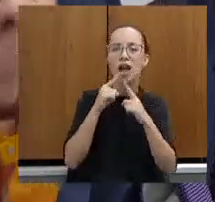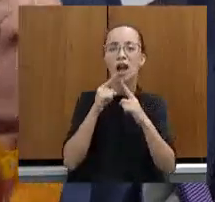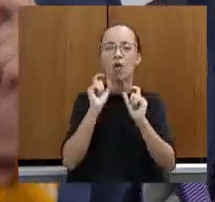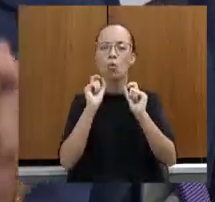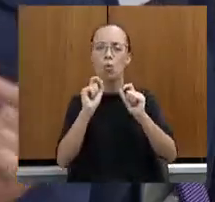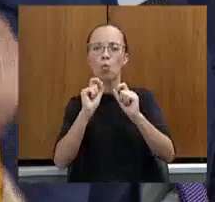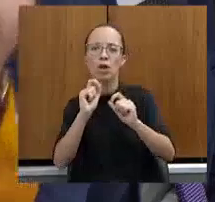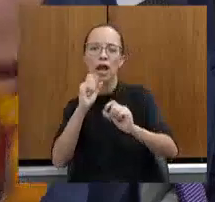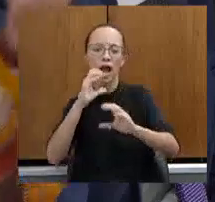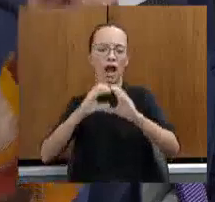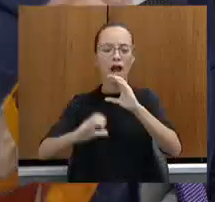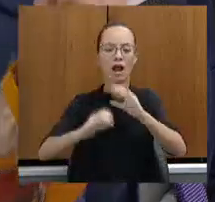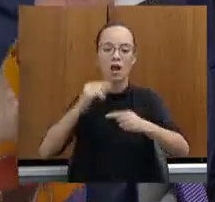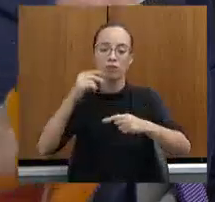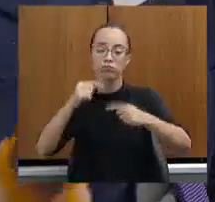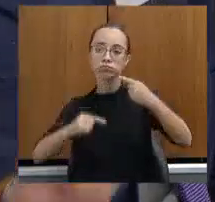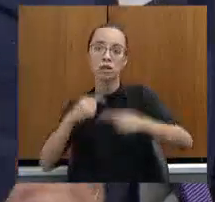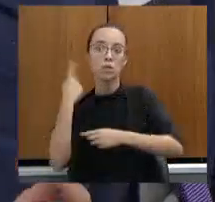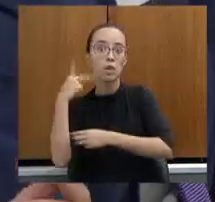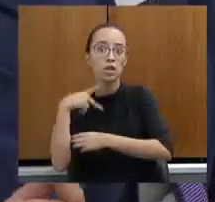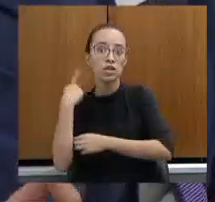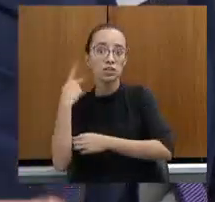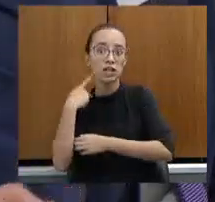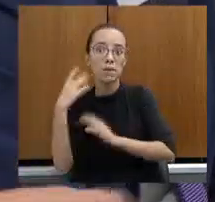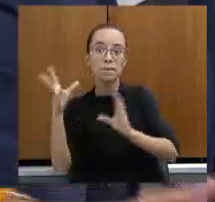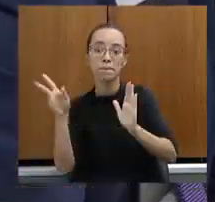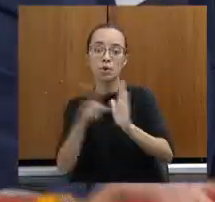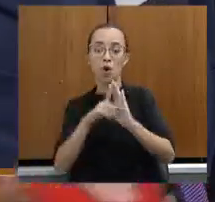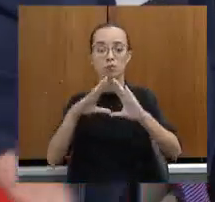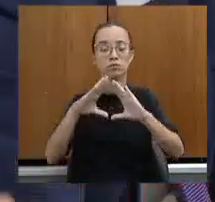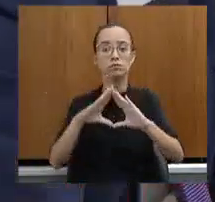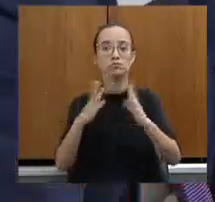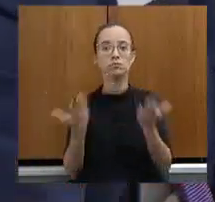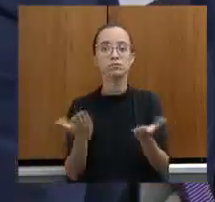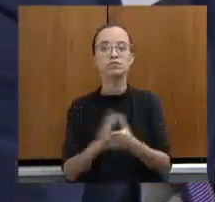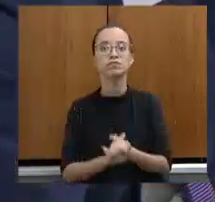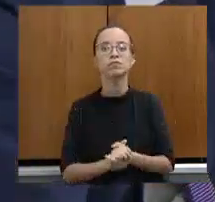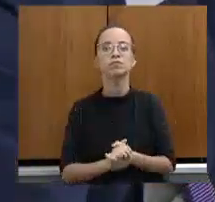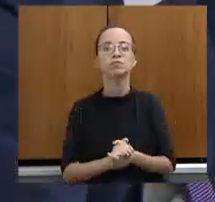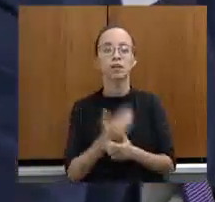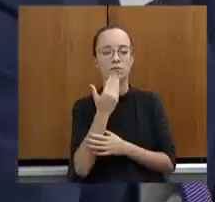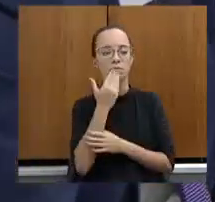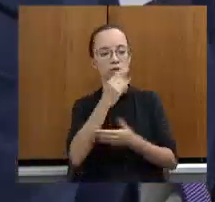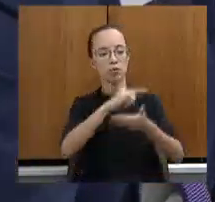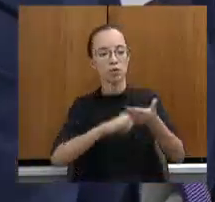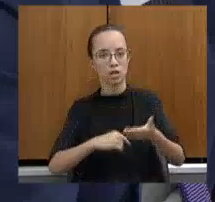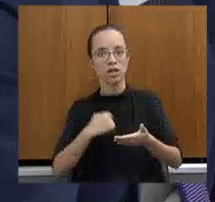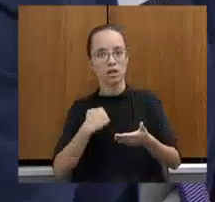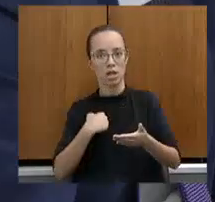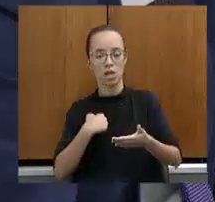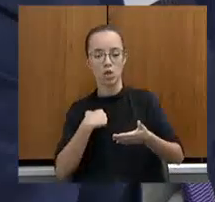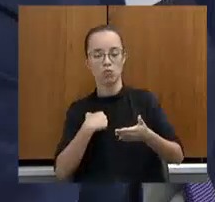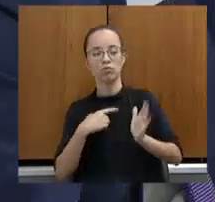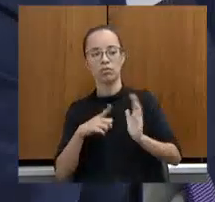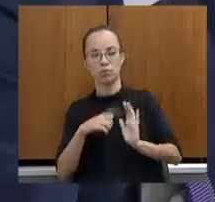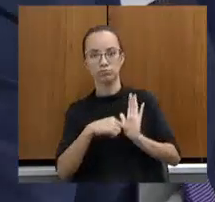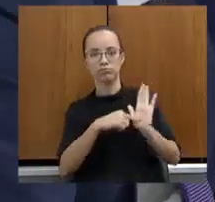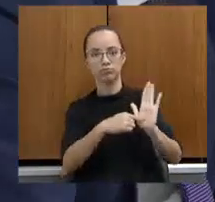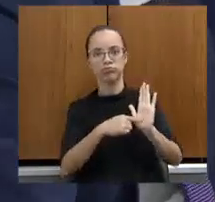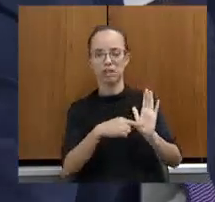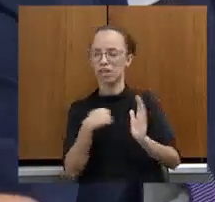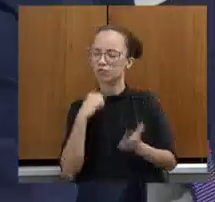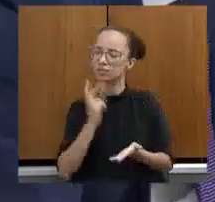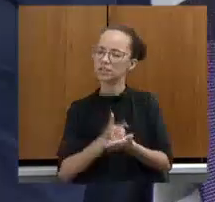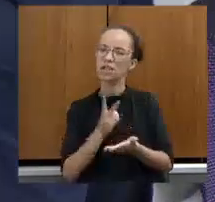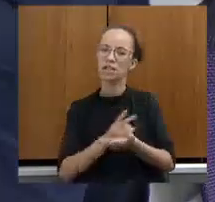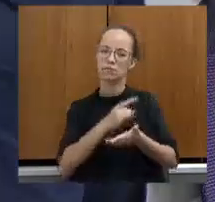política de comunicação institucional da Assembleia A petição inicial eu trouxe toda vocês sabem que eu sempre